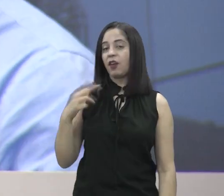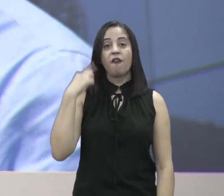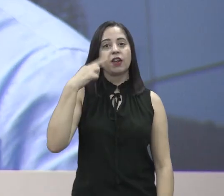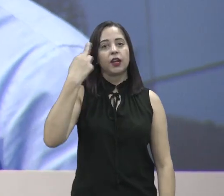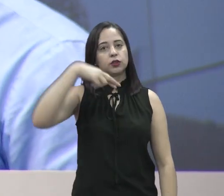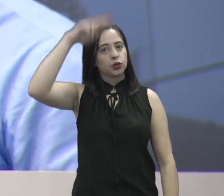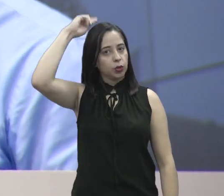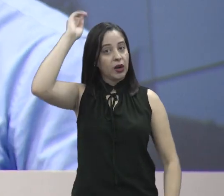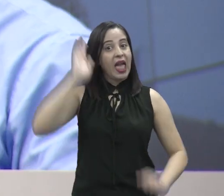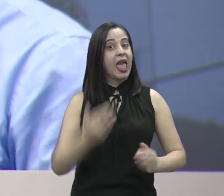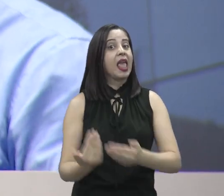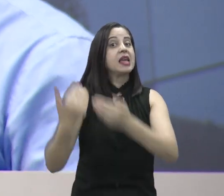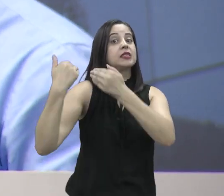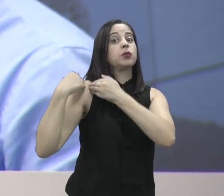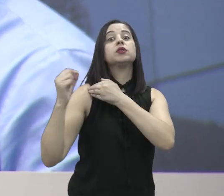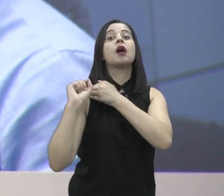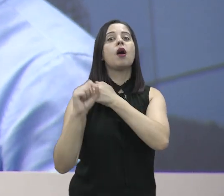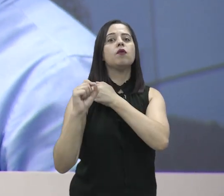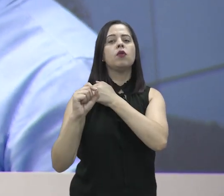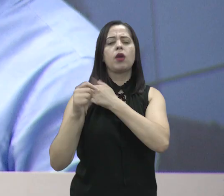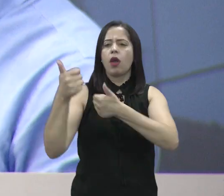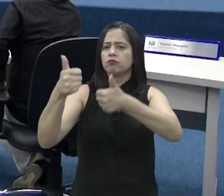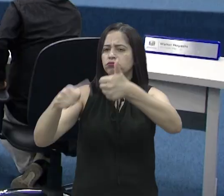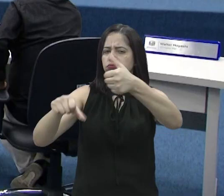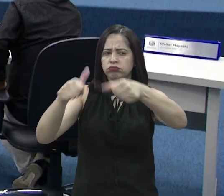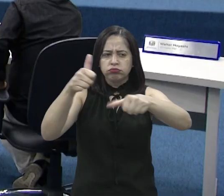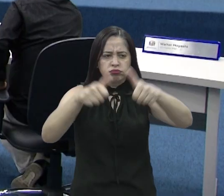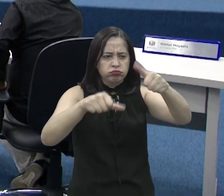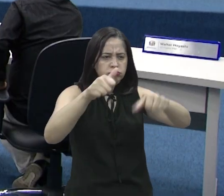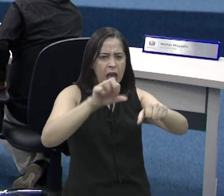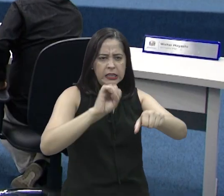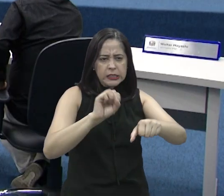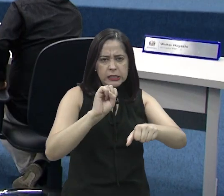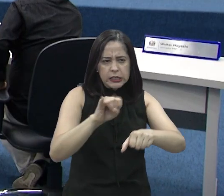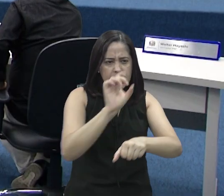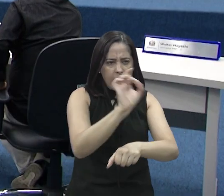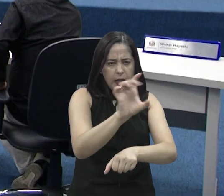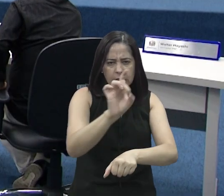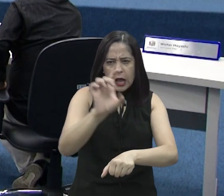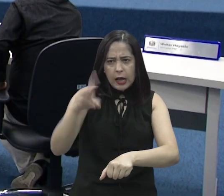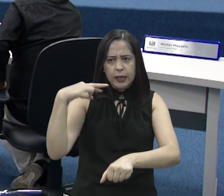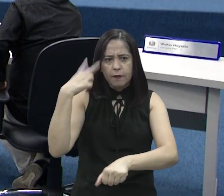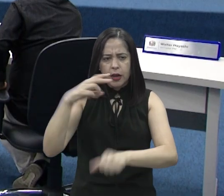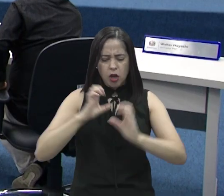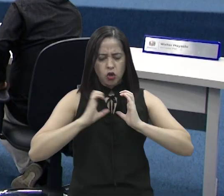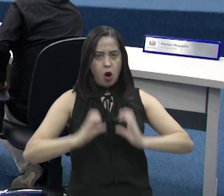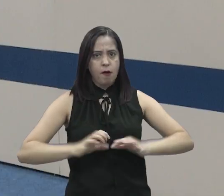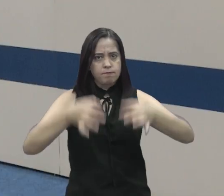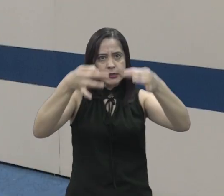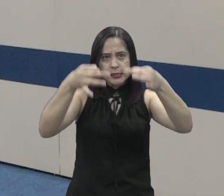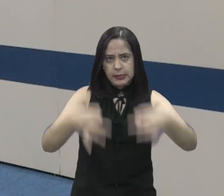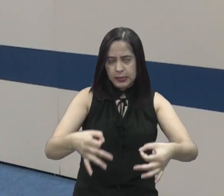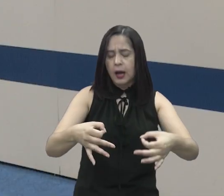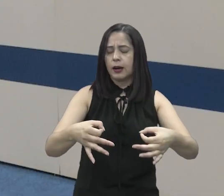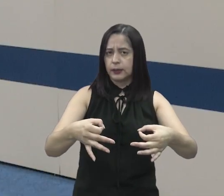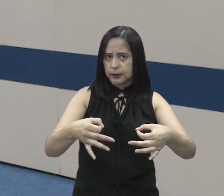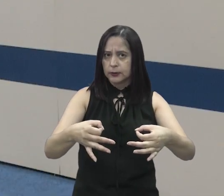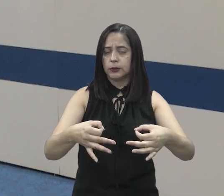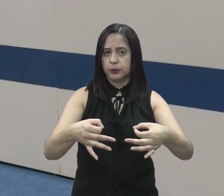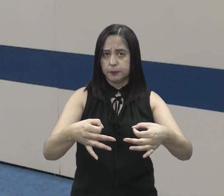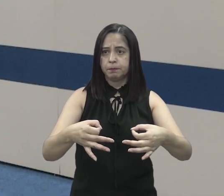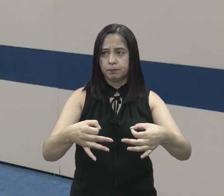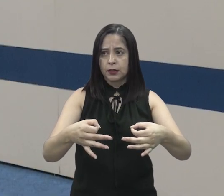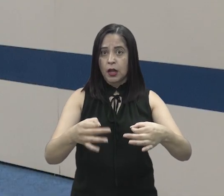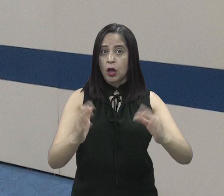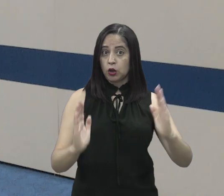vereador Robertinho da Padaria, é responsável por analisar a postura e as atitudes de vereadores e outros ocupantes de